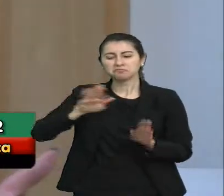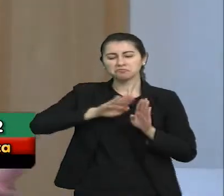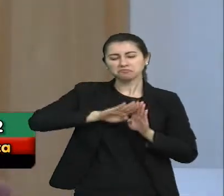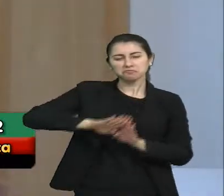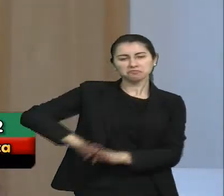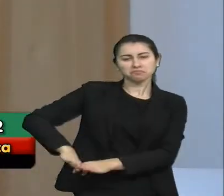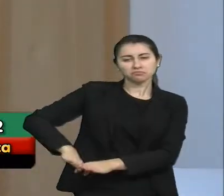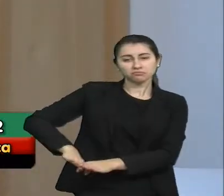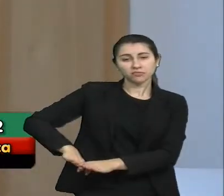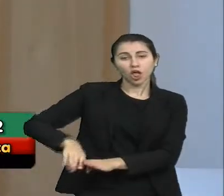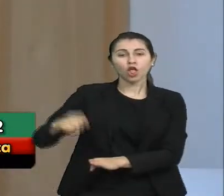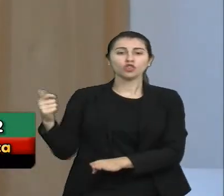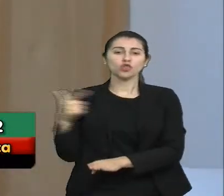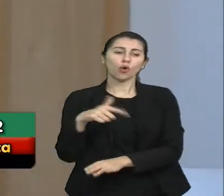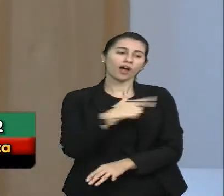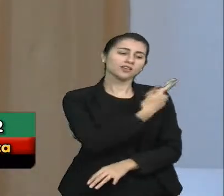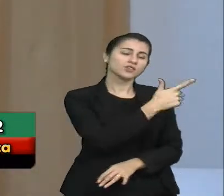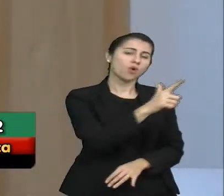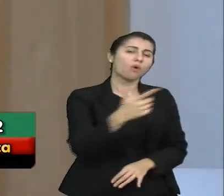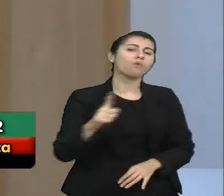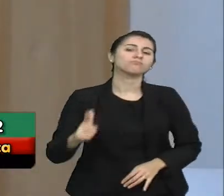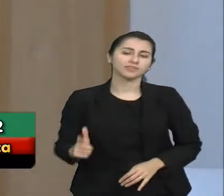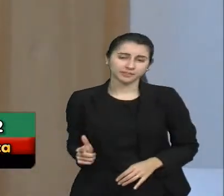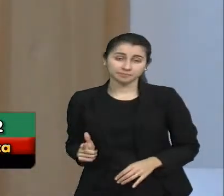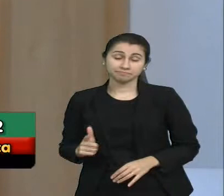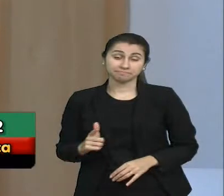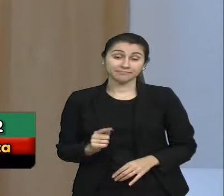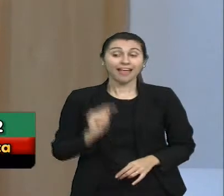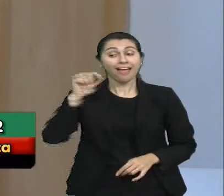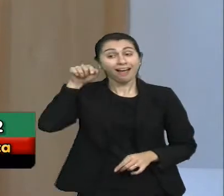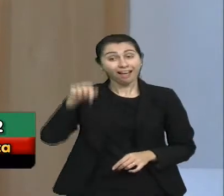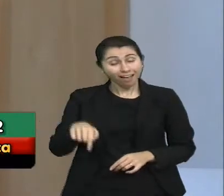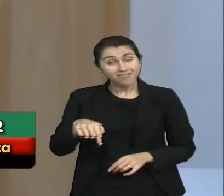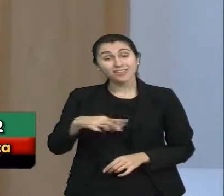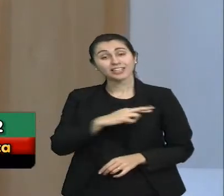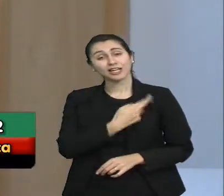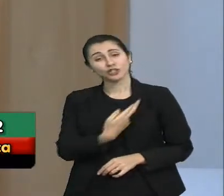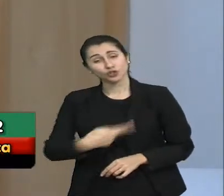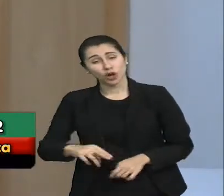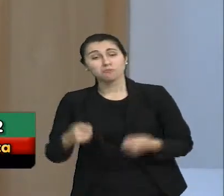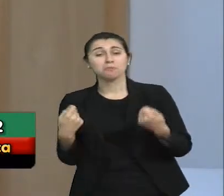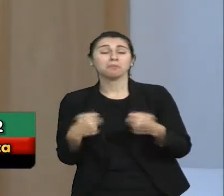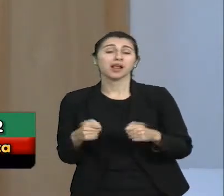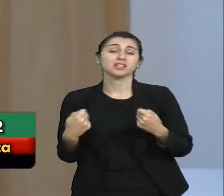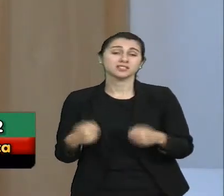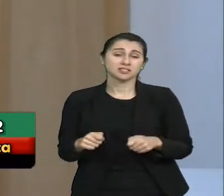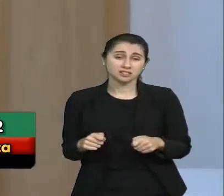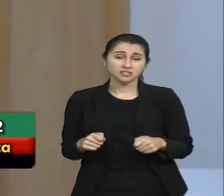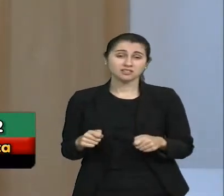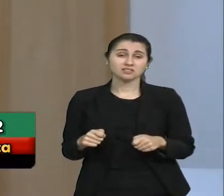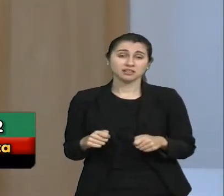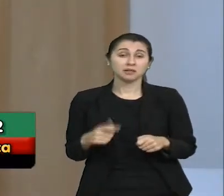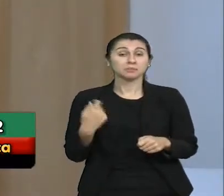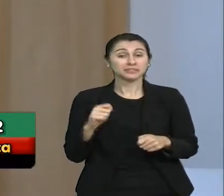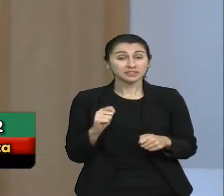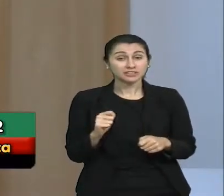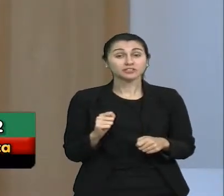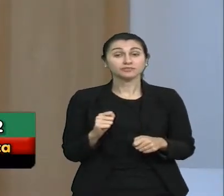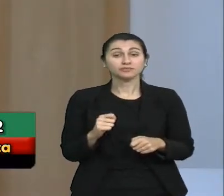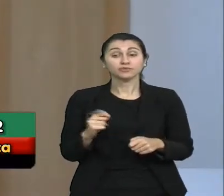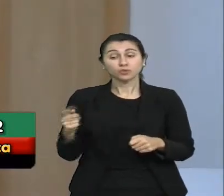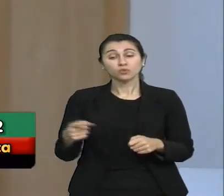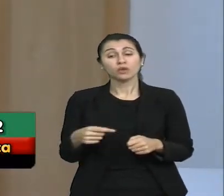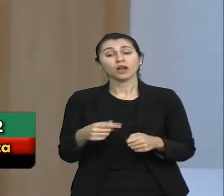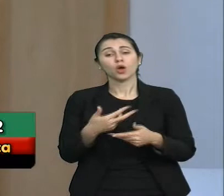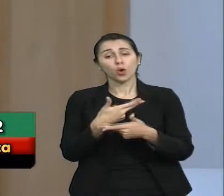marginalizadas do que as outras. E são essas religiões que precisam ter as suas demandas postas